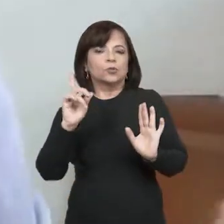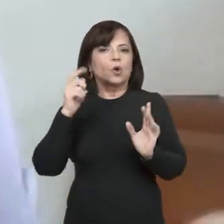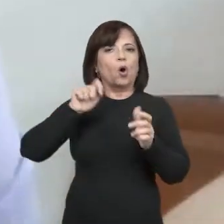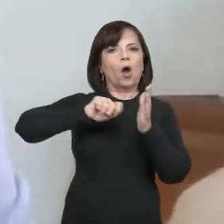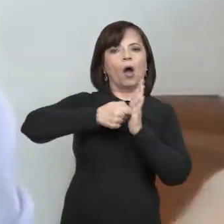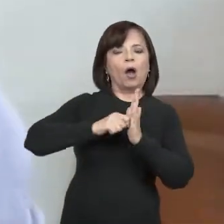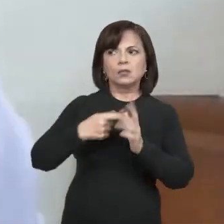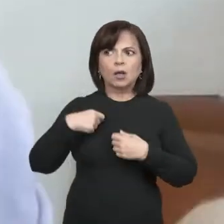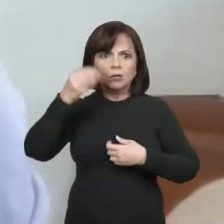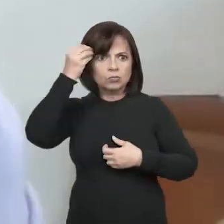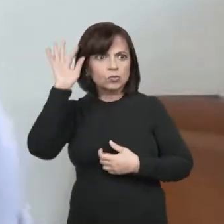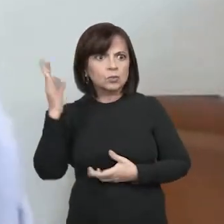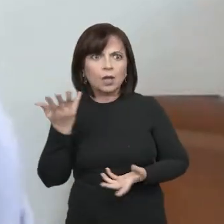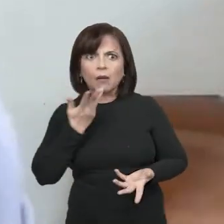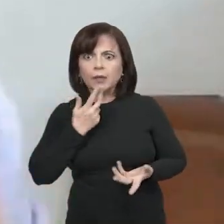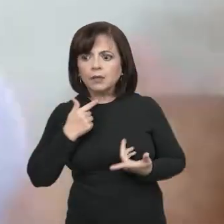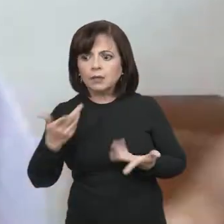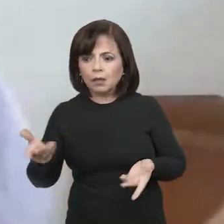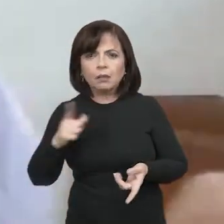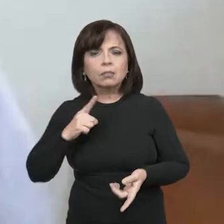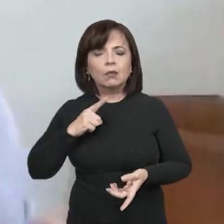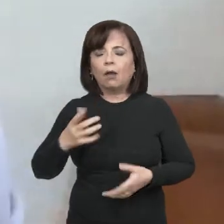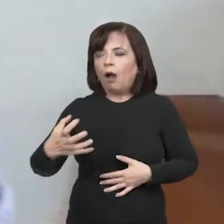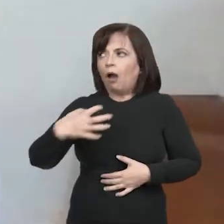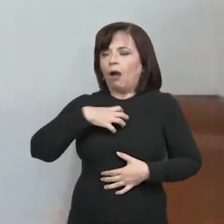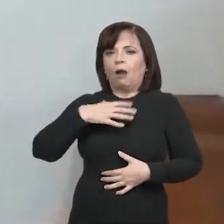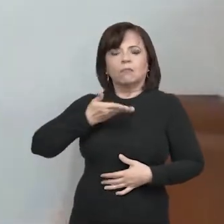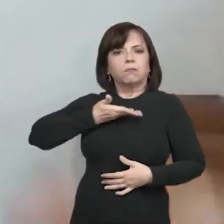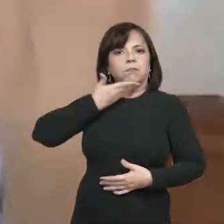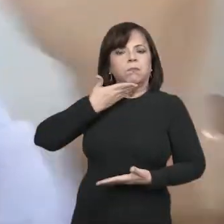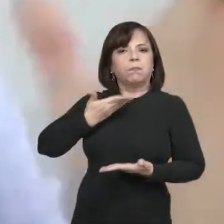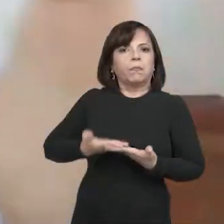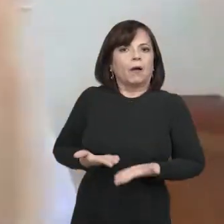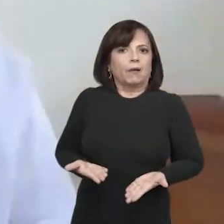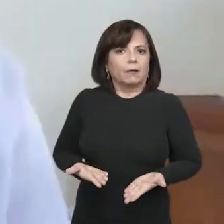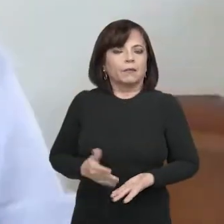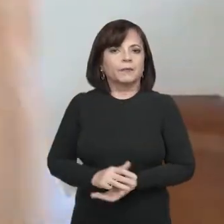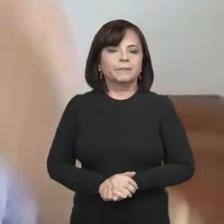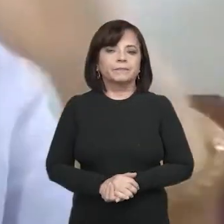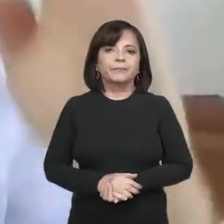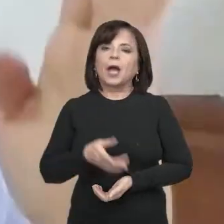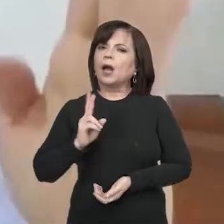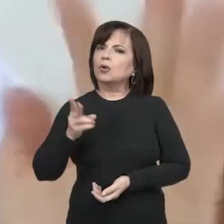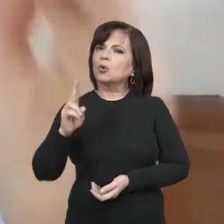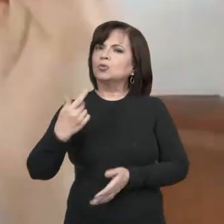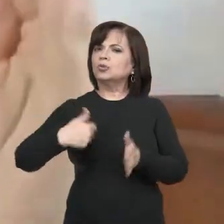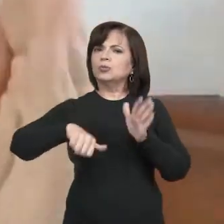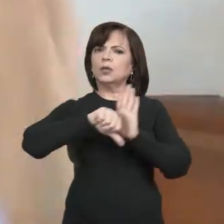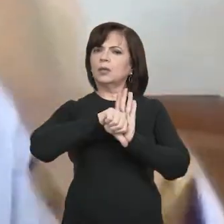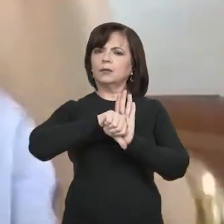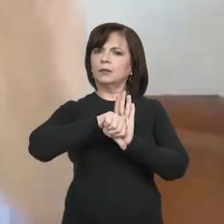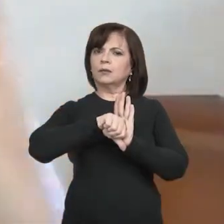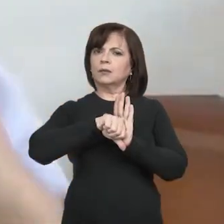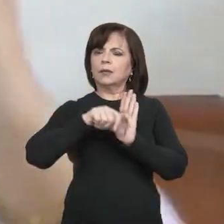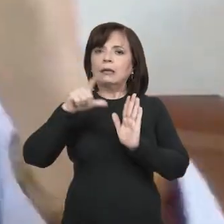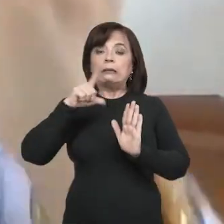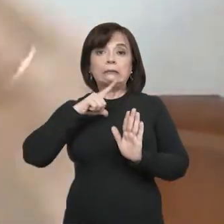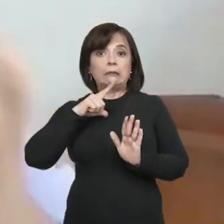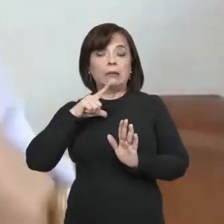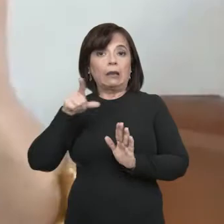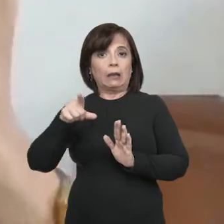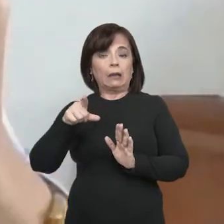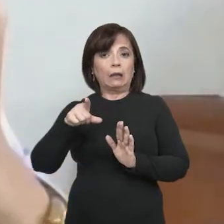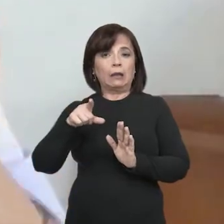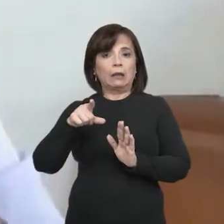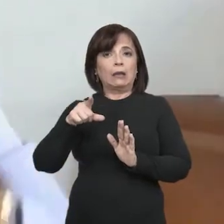ficaram surpresos, dizendo, olha, eu nem sabia que morava uma criança aqui, estamos chocados. A cronologia do crime continua, ou seja, ela vem